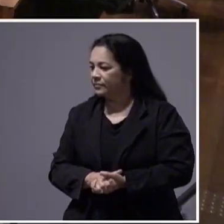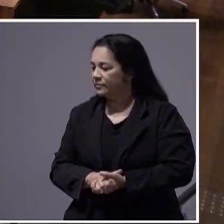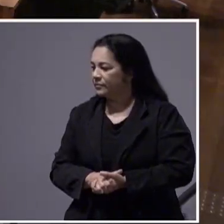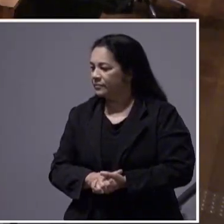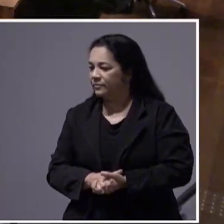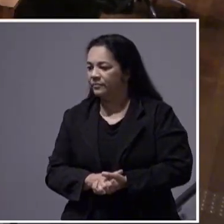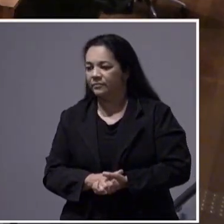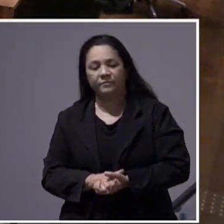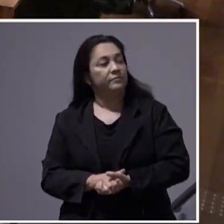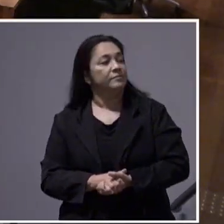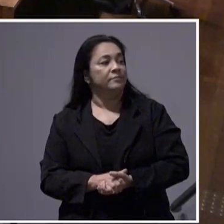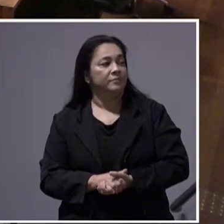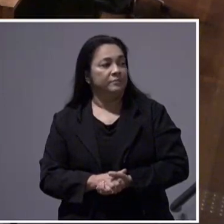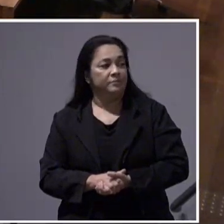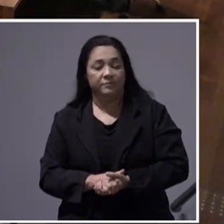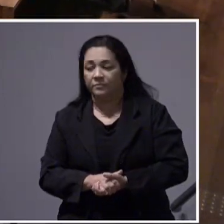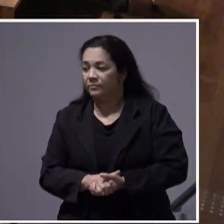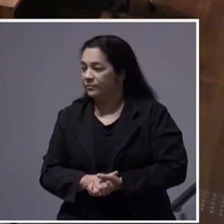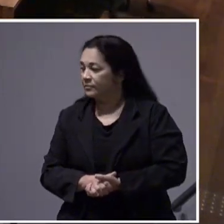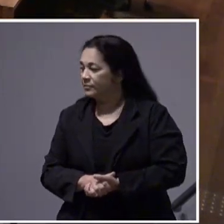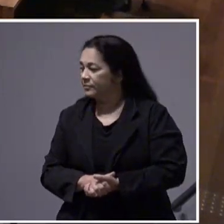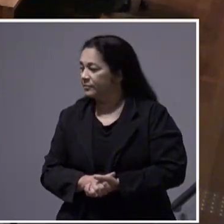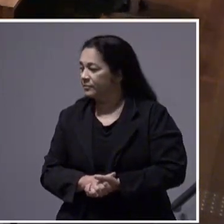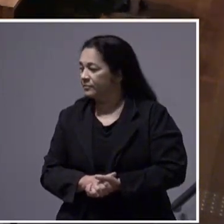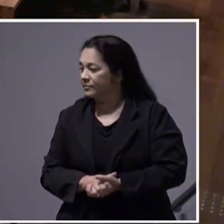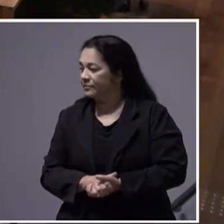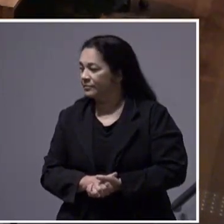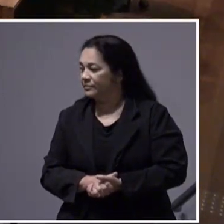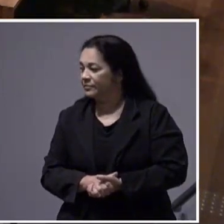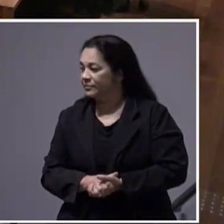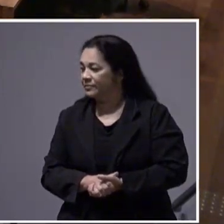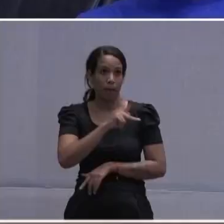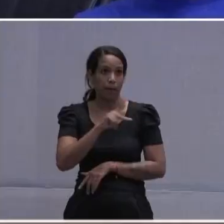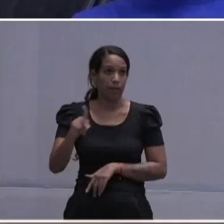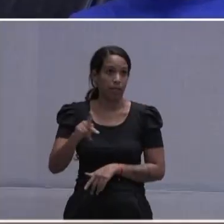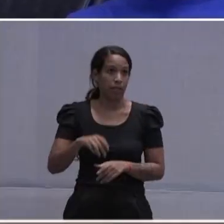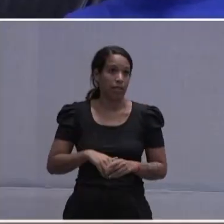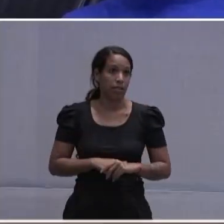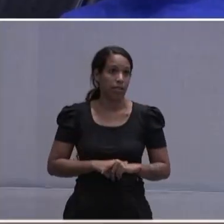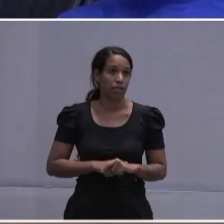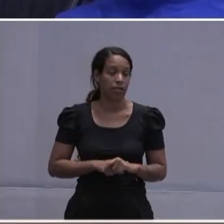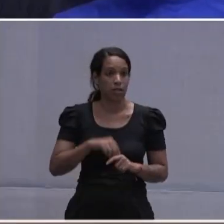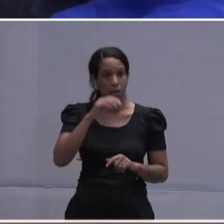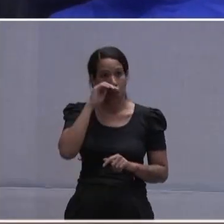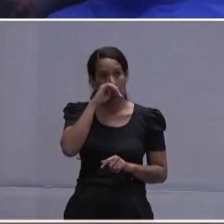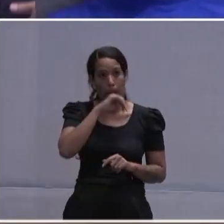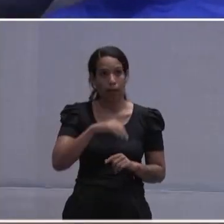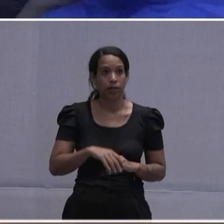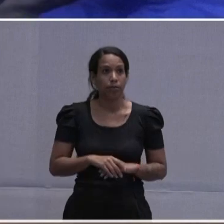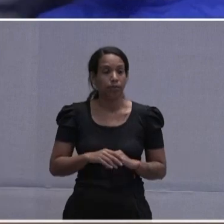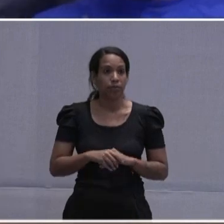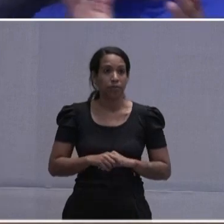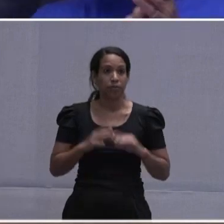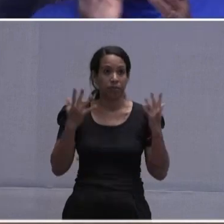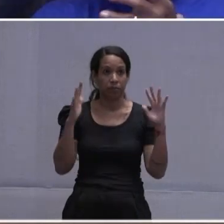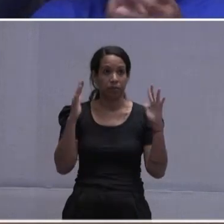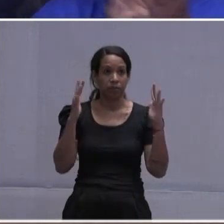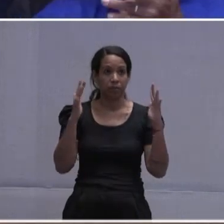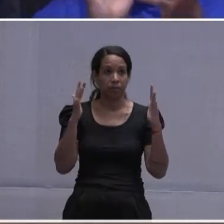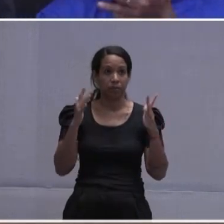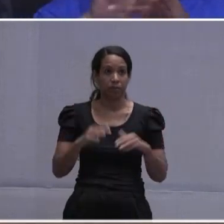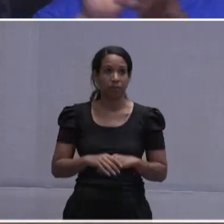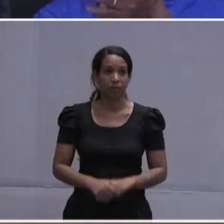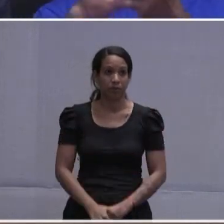descentralização administrativa e financeira do DF nas escolas públicas o deputado Peppa entregou o Título de Cidadão honorário de